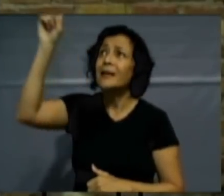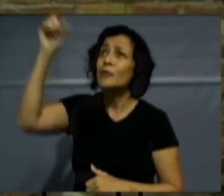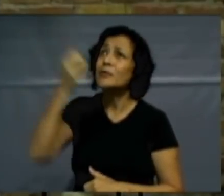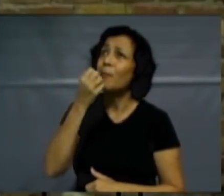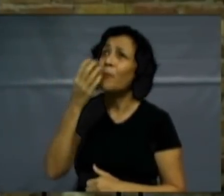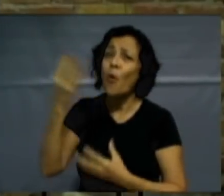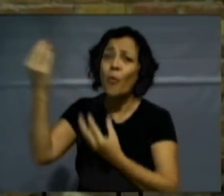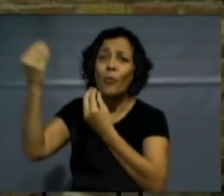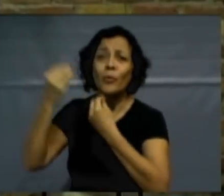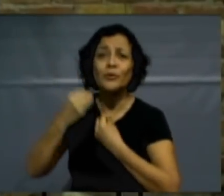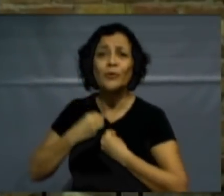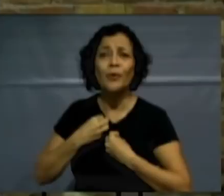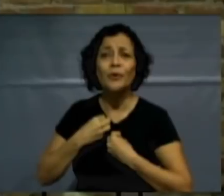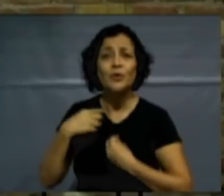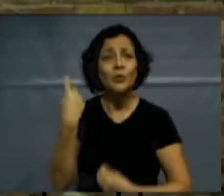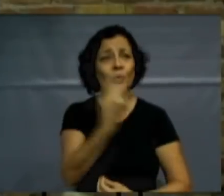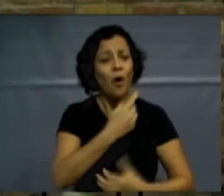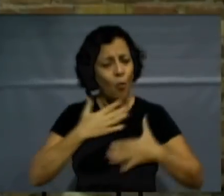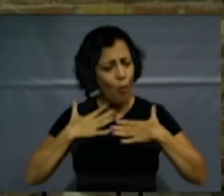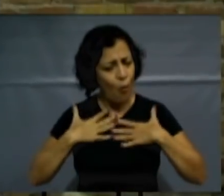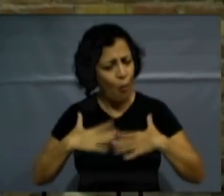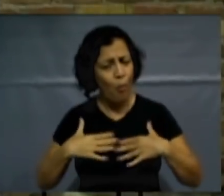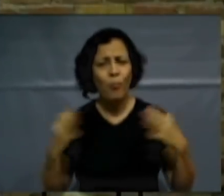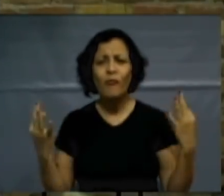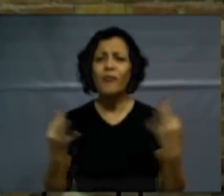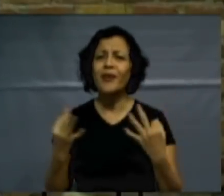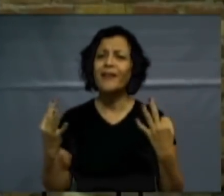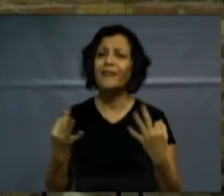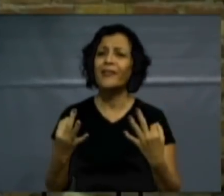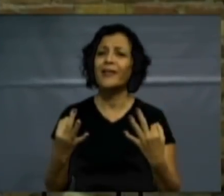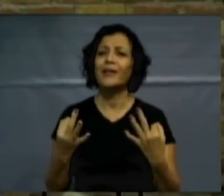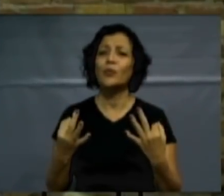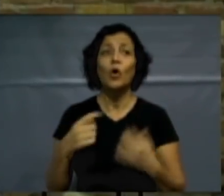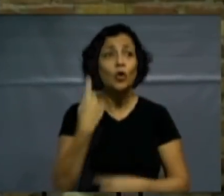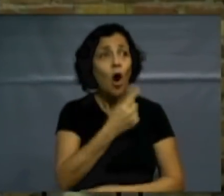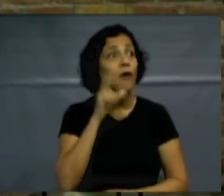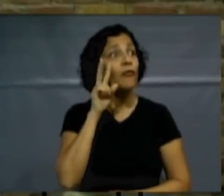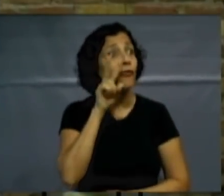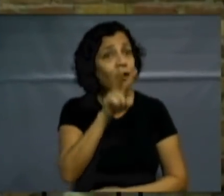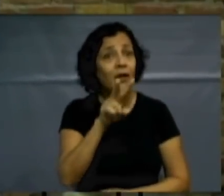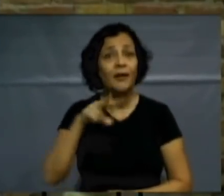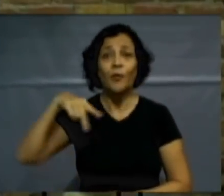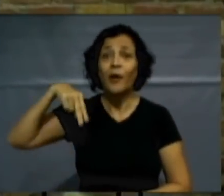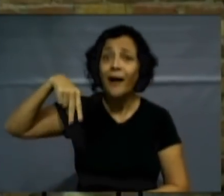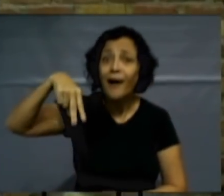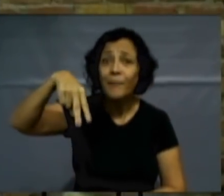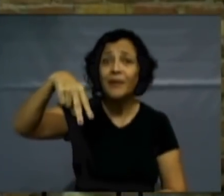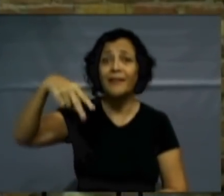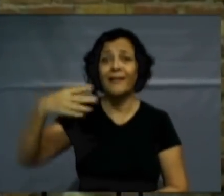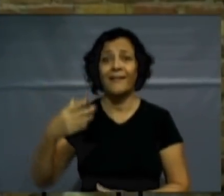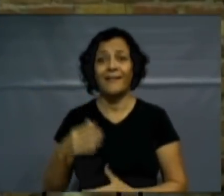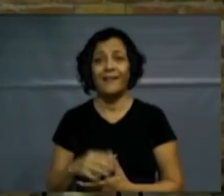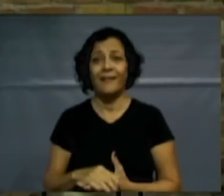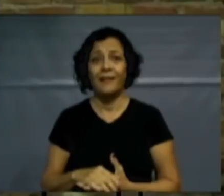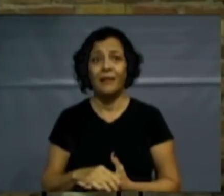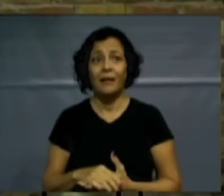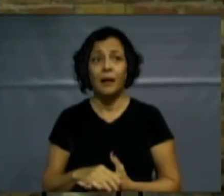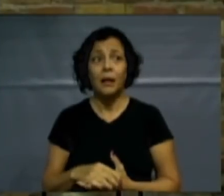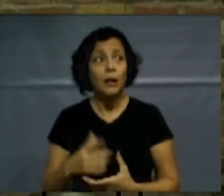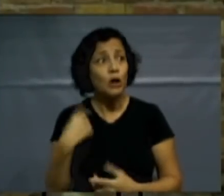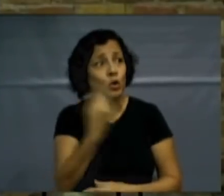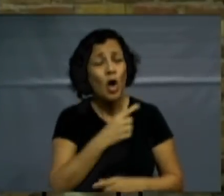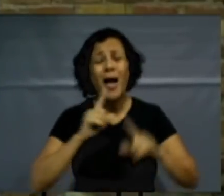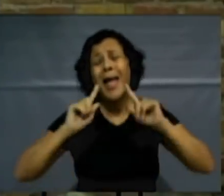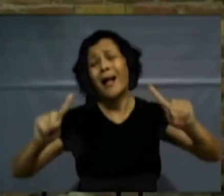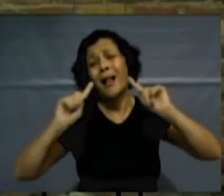Nós temos o nosso corpo perfeito. A grande maioria que olha, enxerga, caminha. E a gente reclama